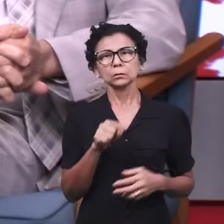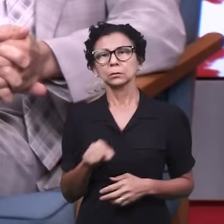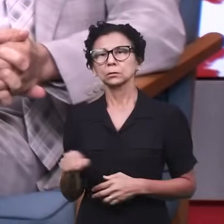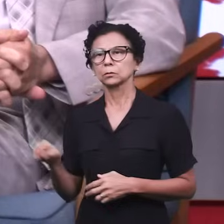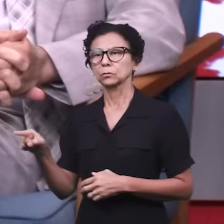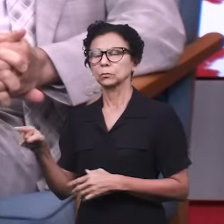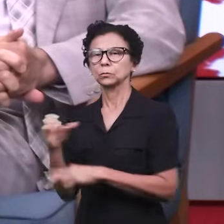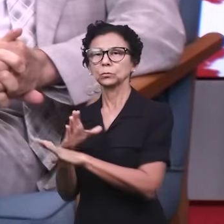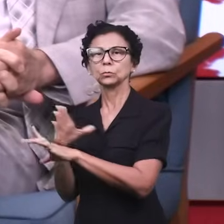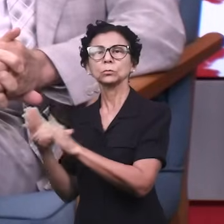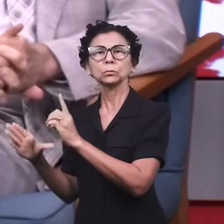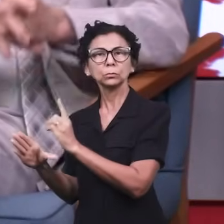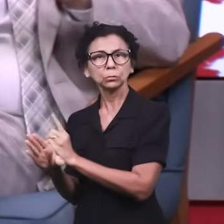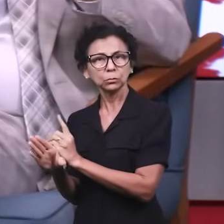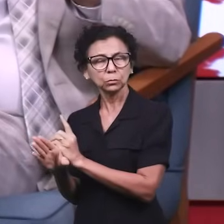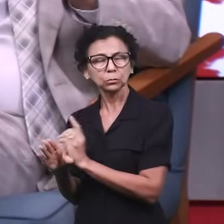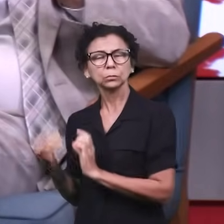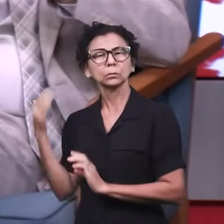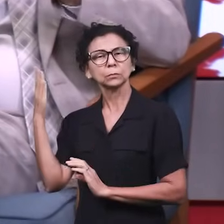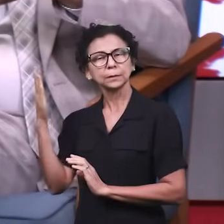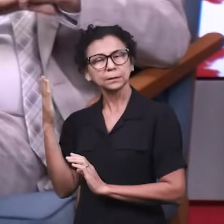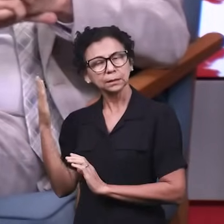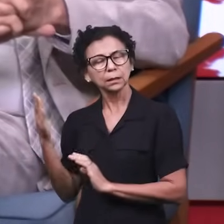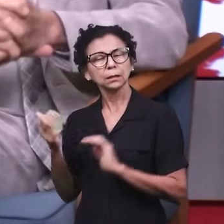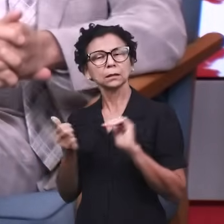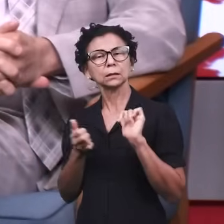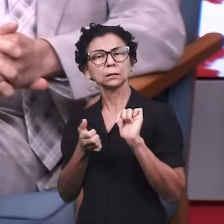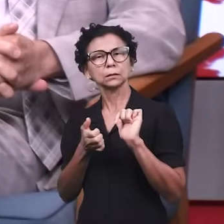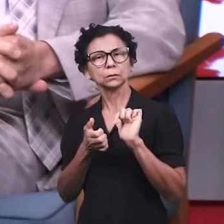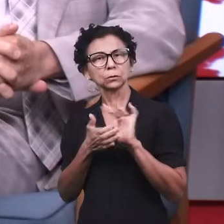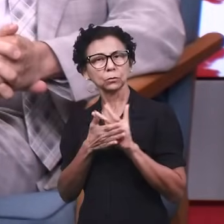realizamos o culto, e depois do culto,